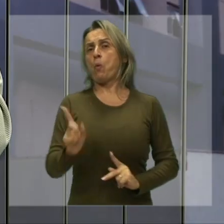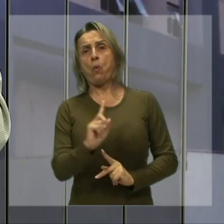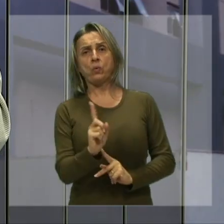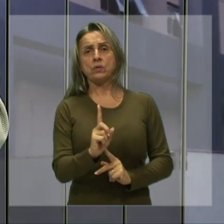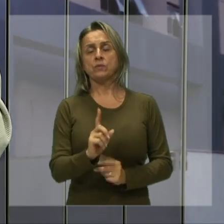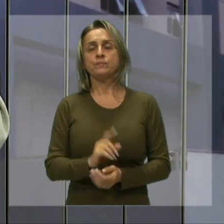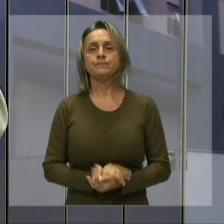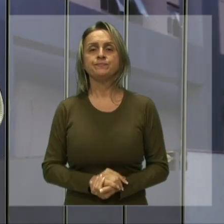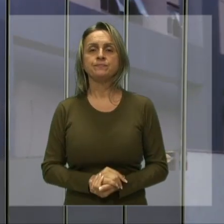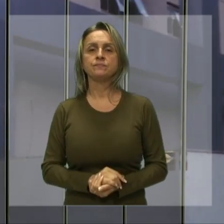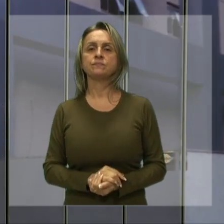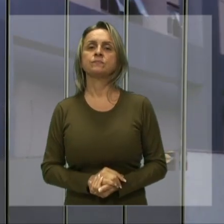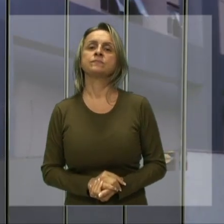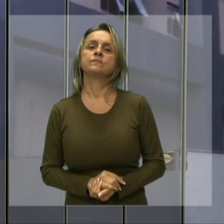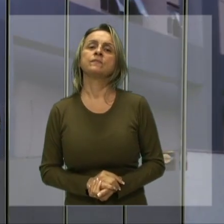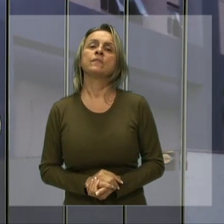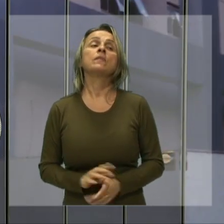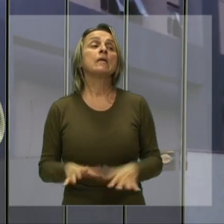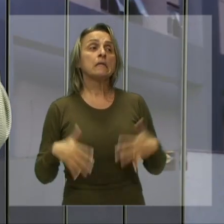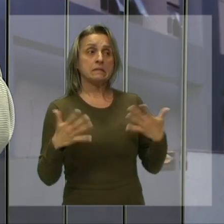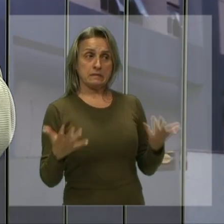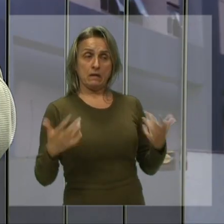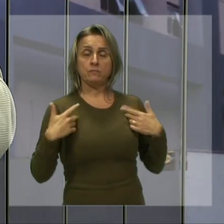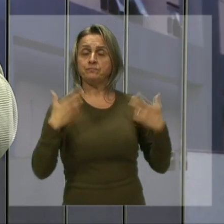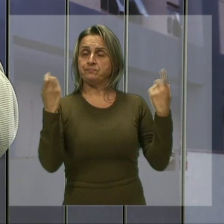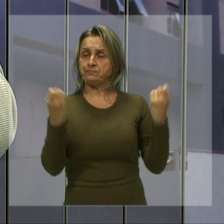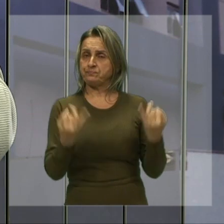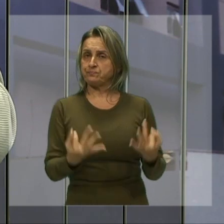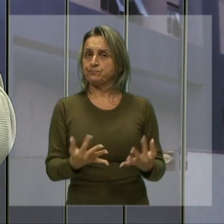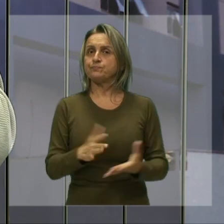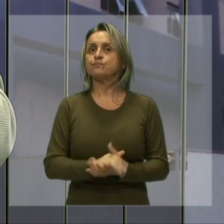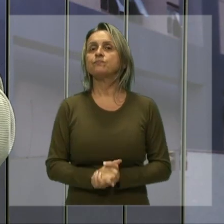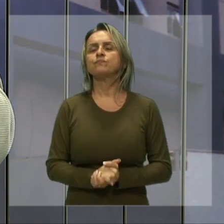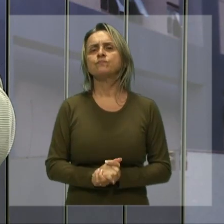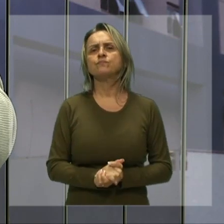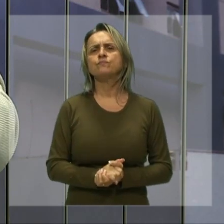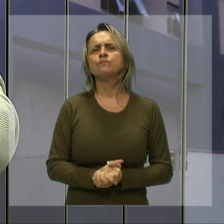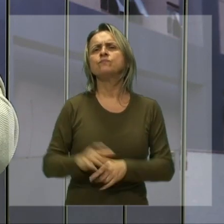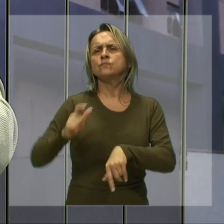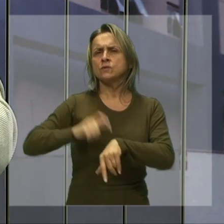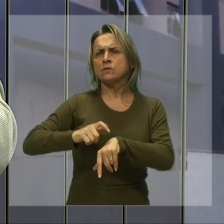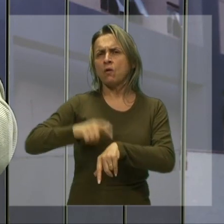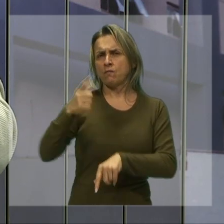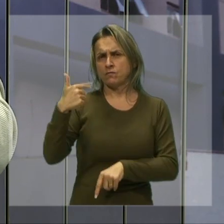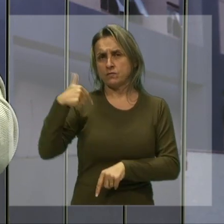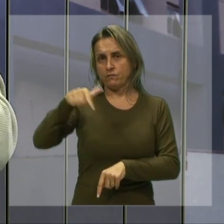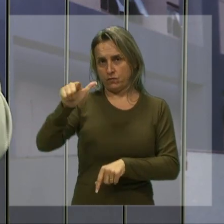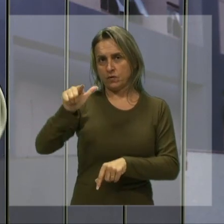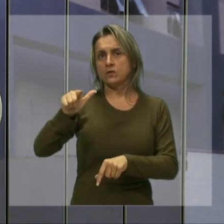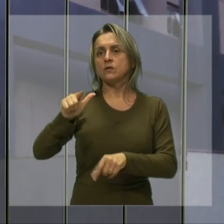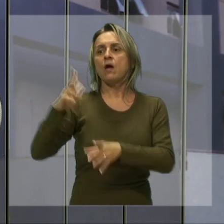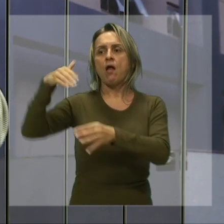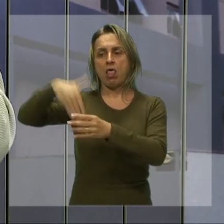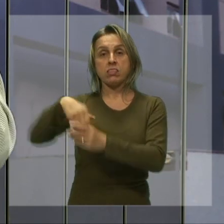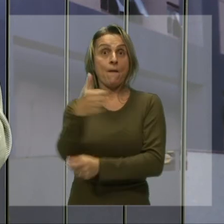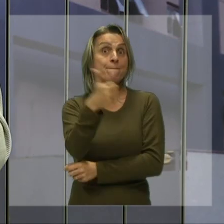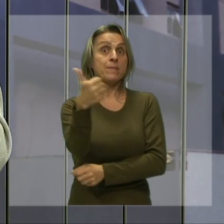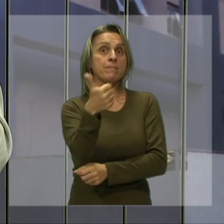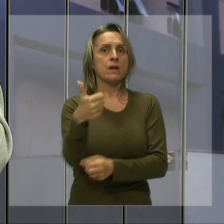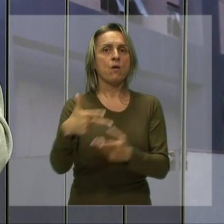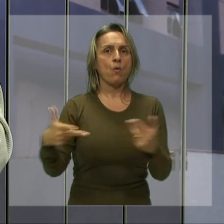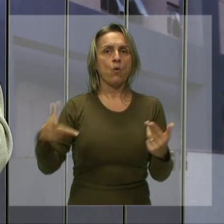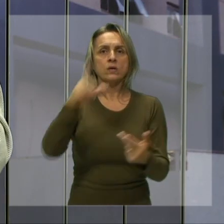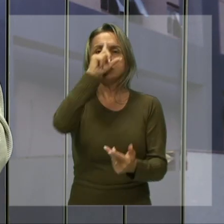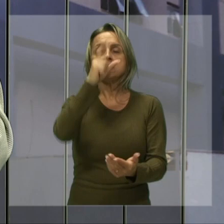Maurício. Quando você vai para uma eleição, a primeira coisa que você tem que fazer é decidir ser candidato. A segunda coisa é escolher